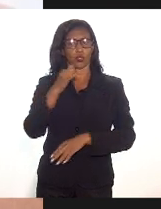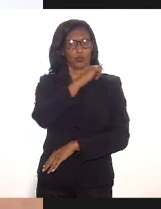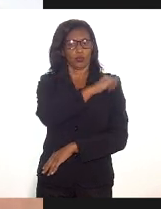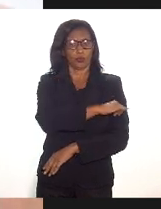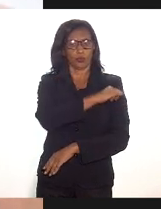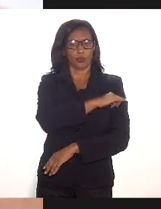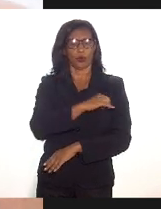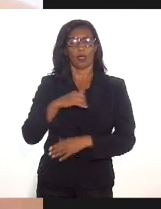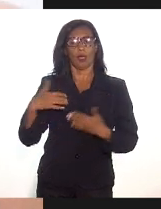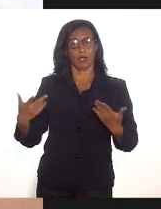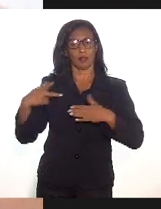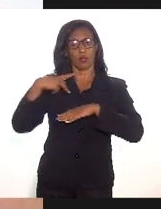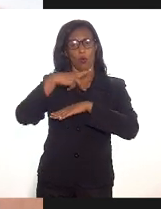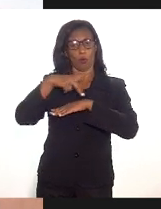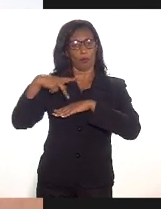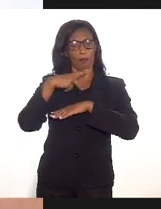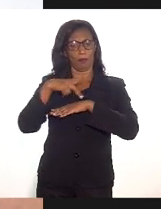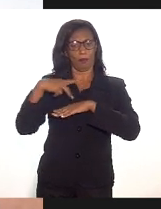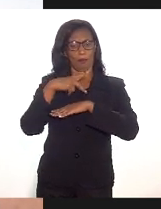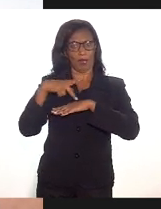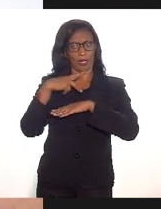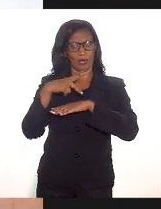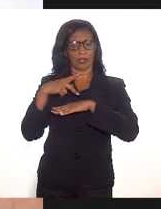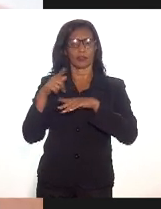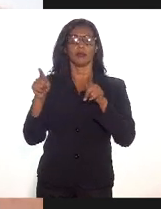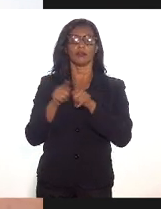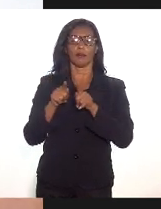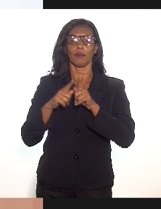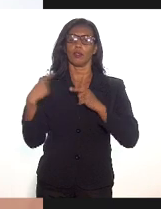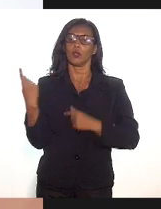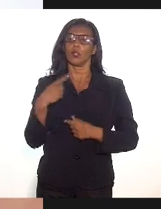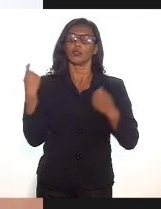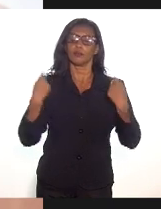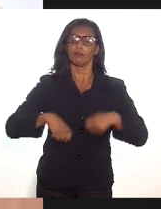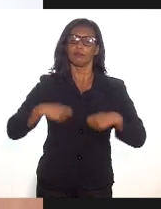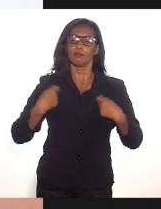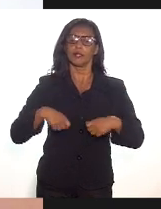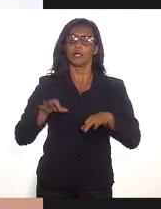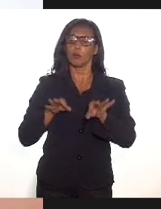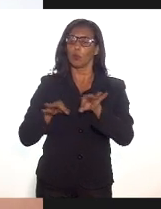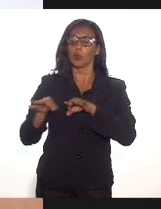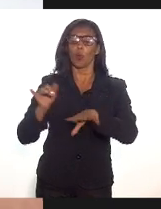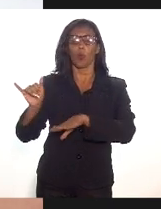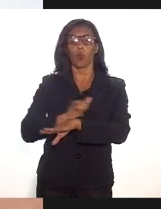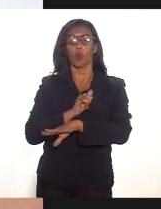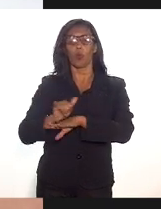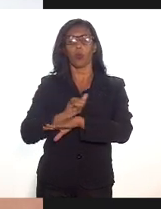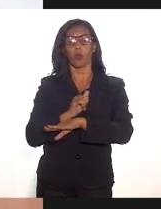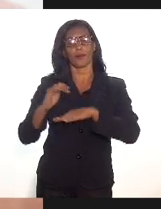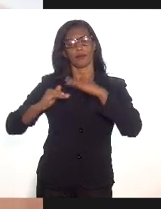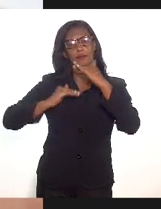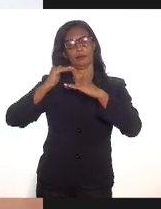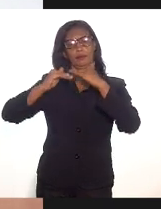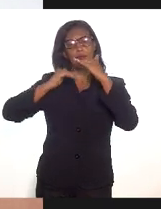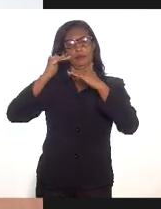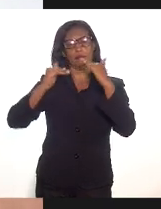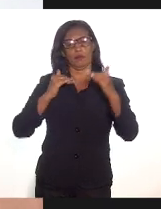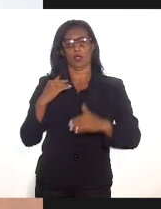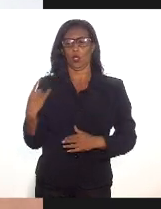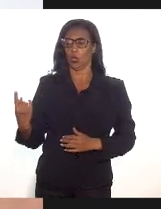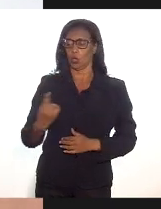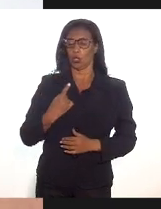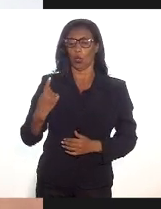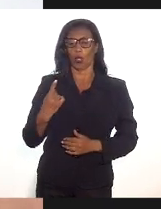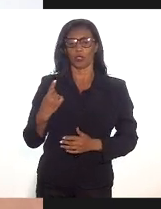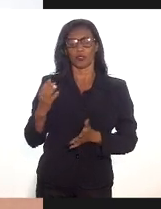como o país não está fazendo isso, nós precisamos de um projeto estratégico de desenvolvimento. A gente não tem isso.